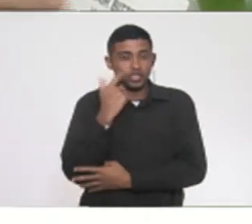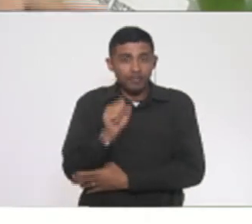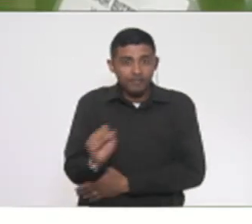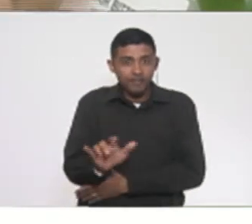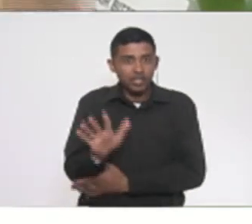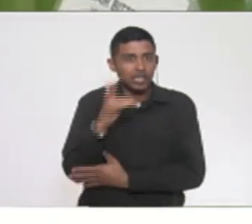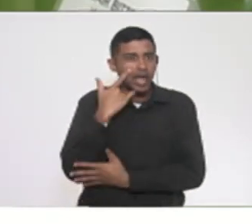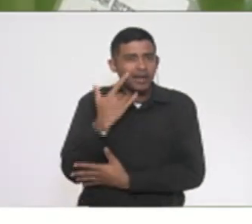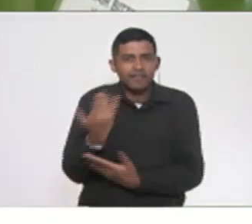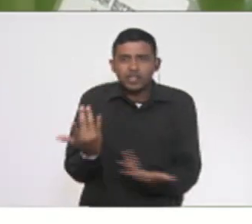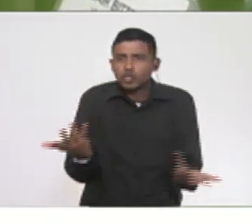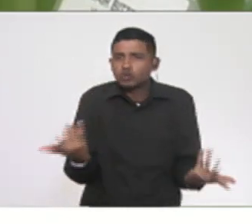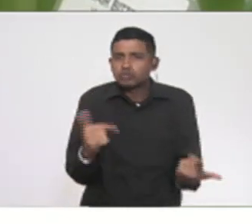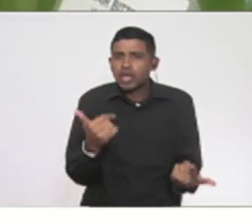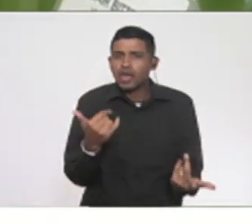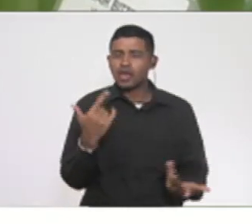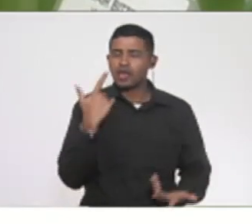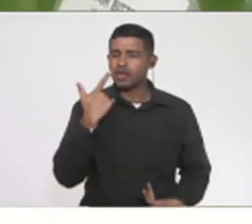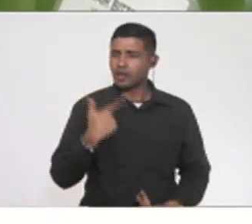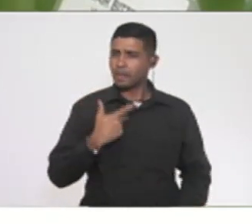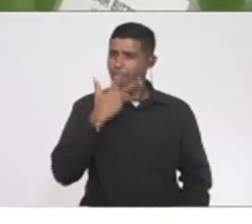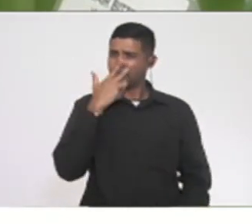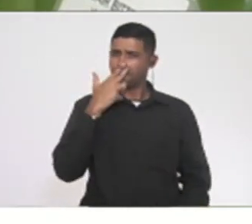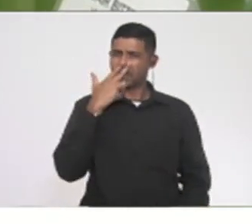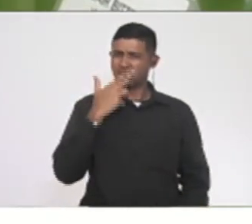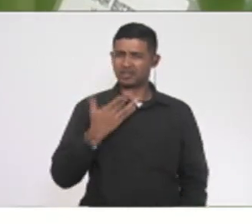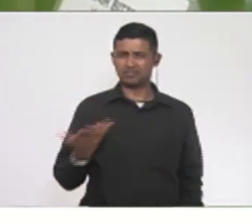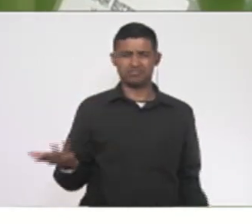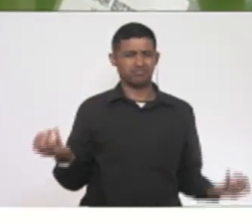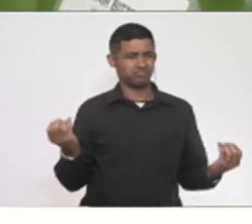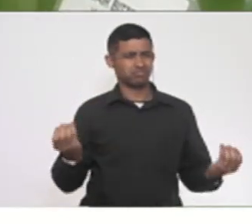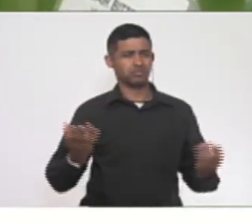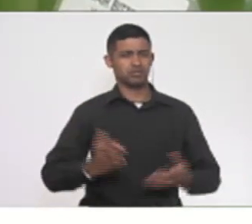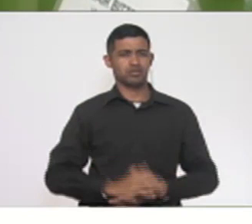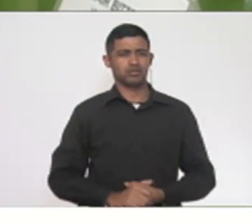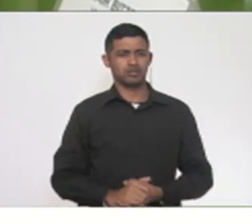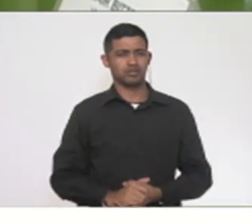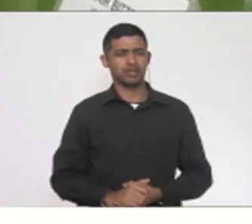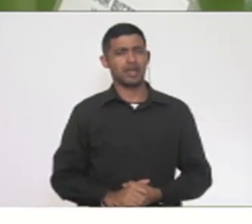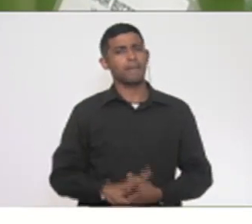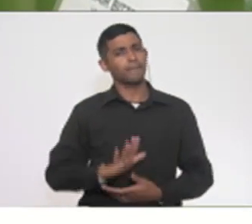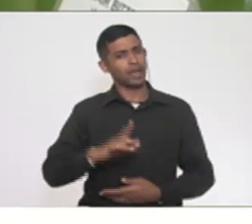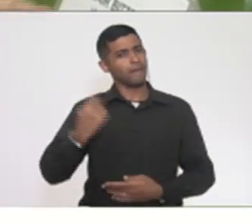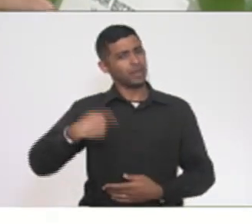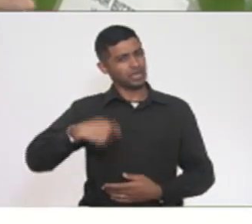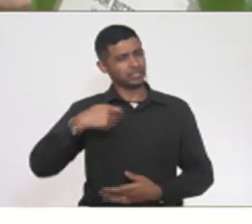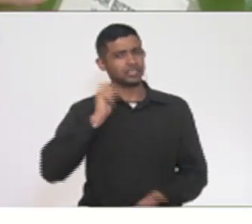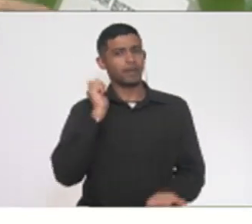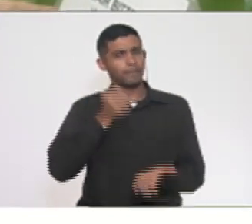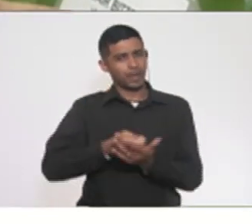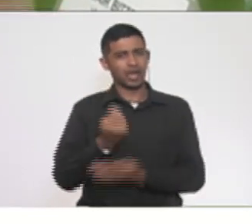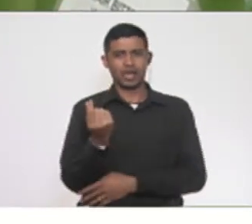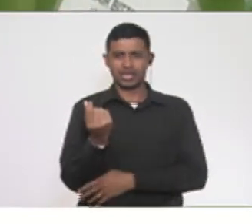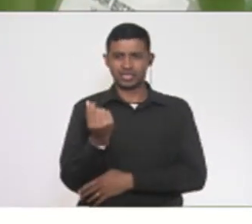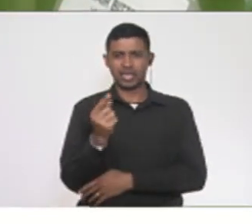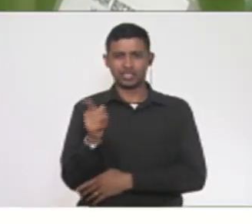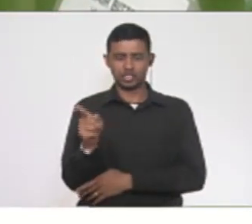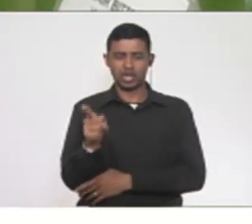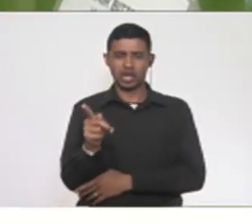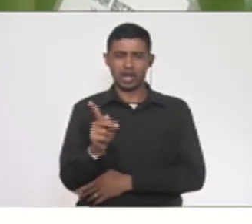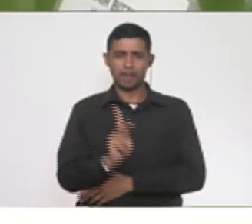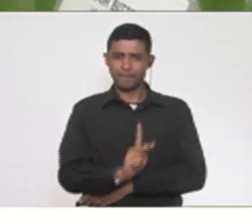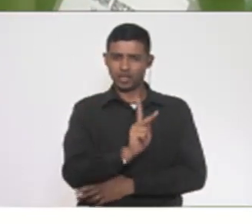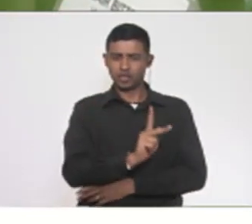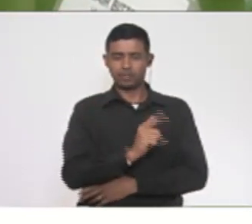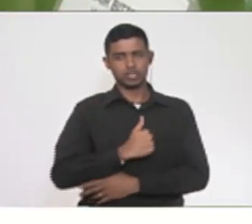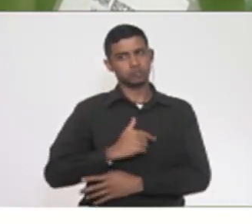transporte. Ou seja, eles, me parece, salvo melhor juízo, eles fazem o transporte, mas tem que pagar a taxa para a Petrobras. Assim eu deixo